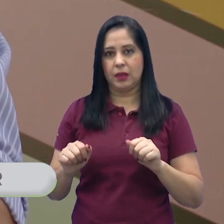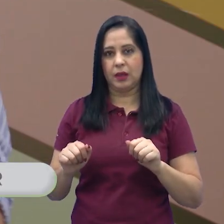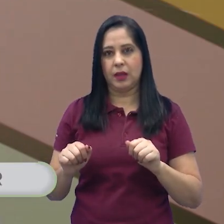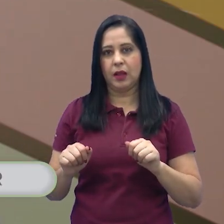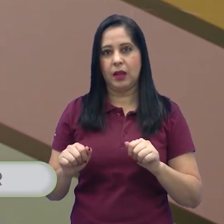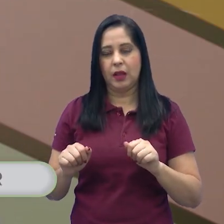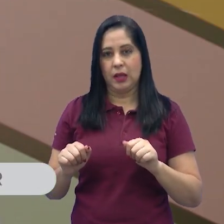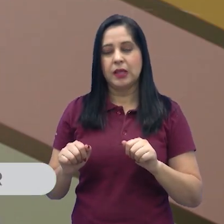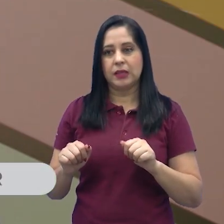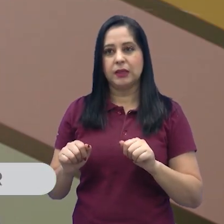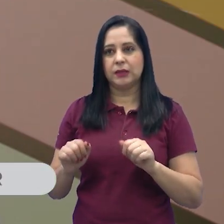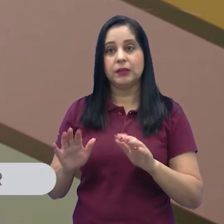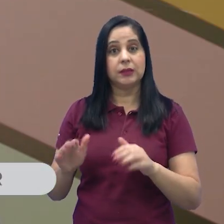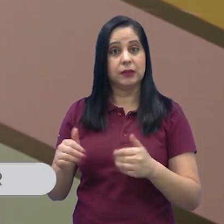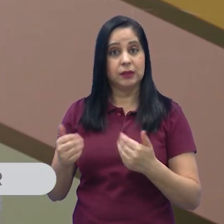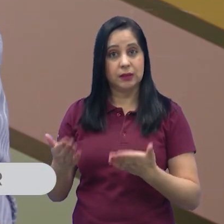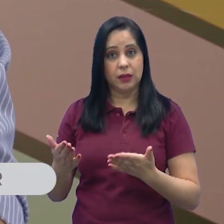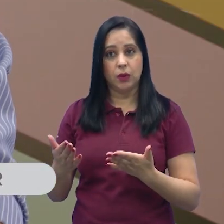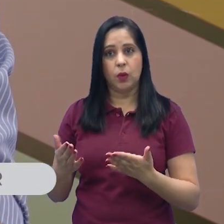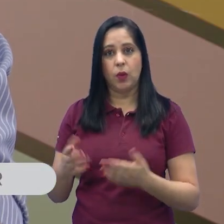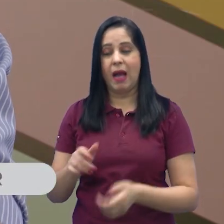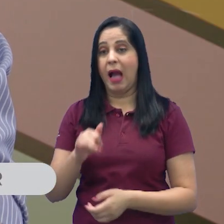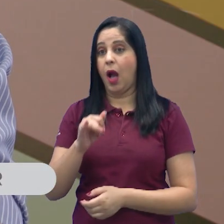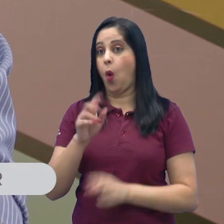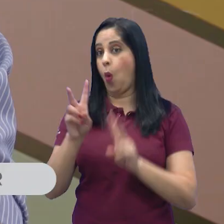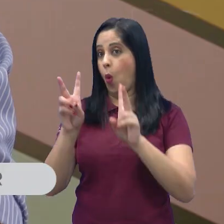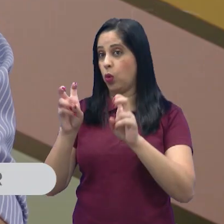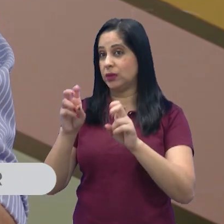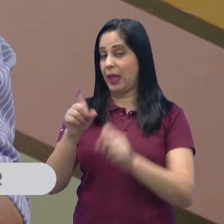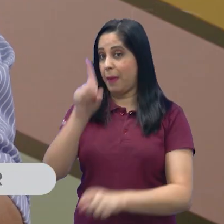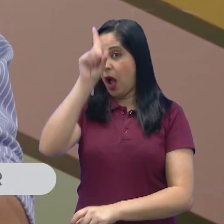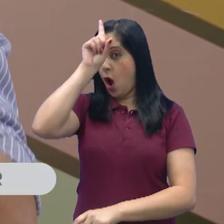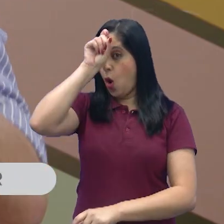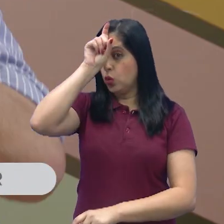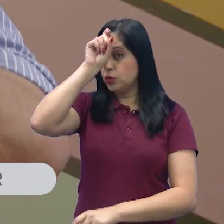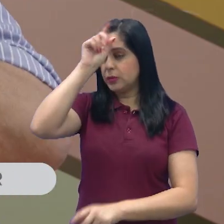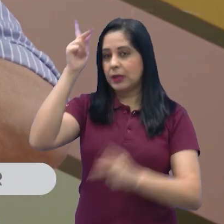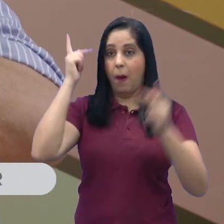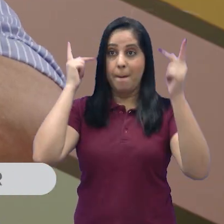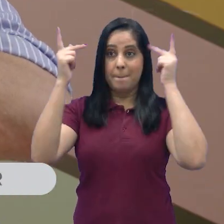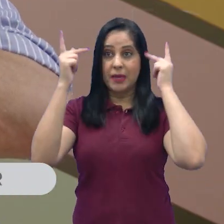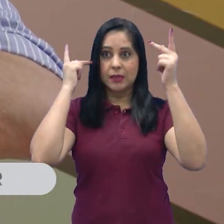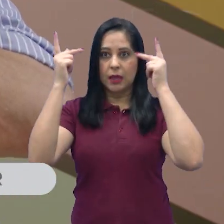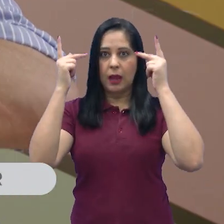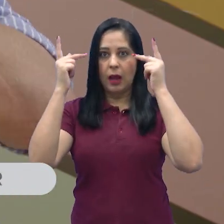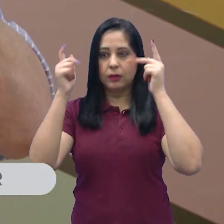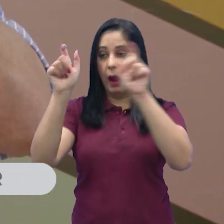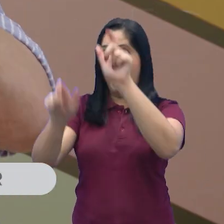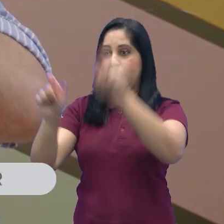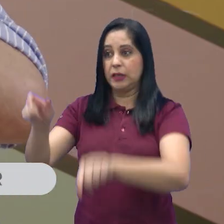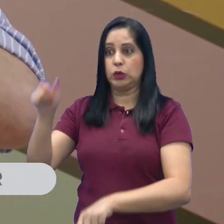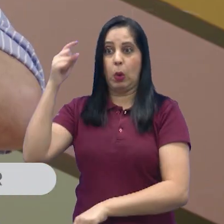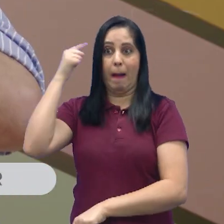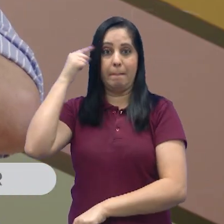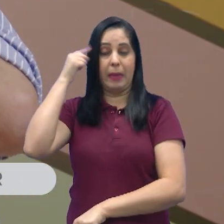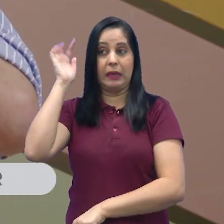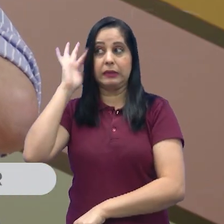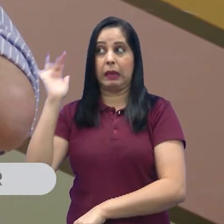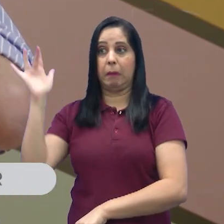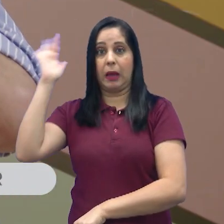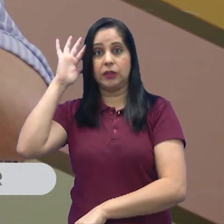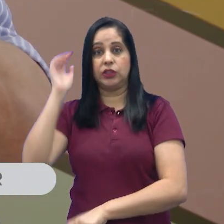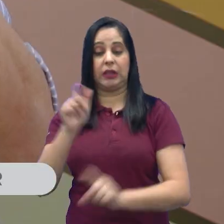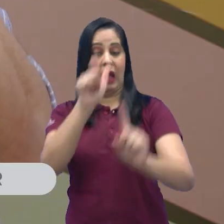Quando se fala em hospital psiquiátrico, por exemplo, a gente já imagina a pessoa que ela está